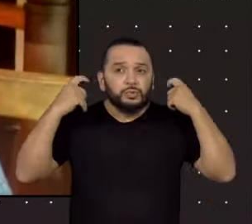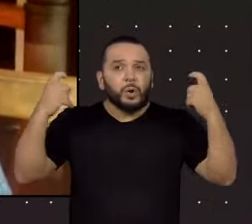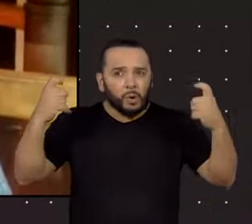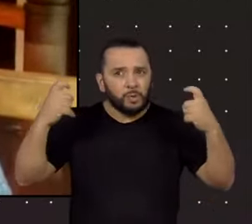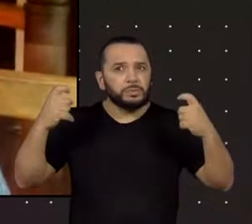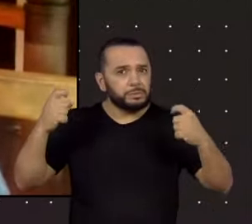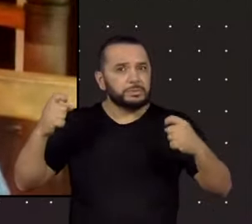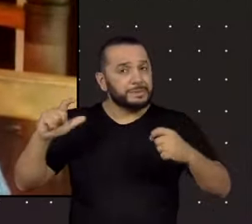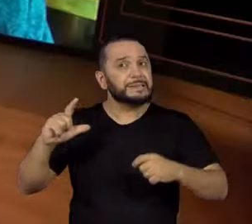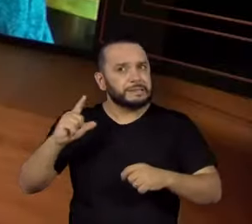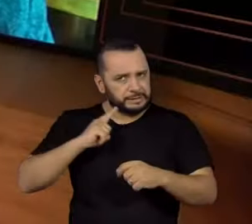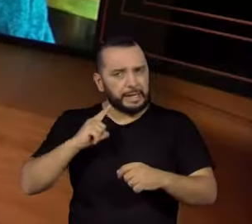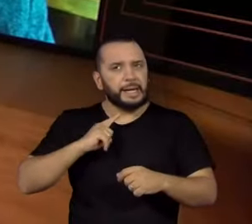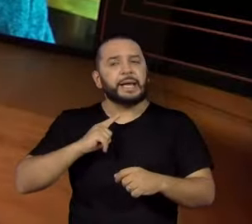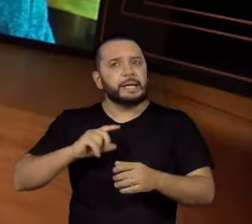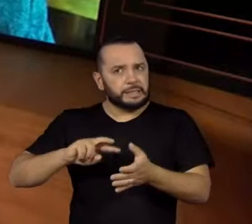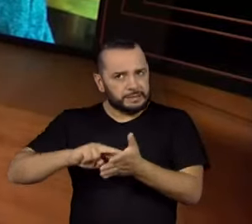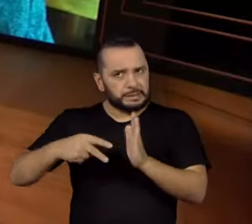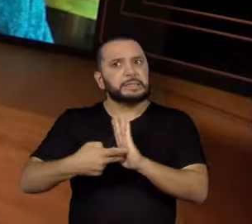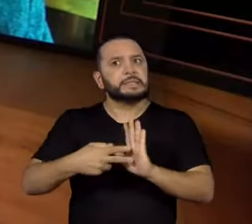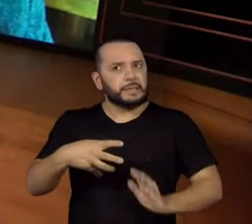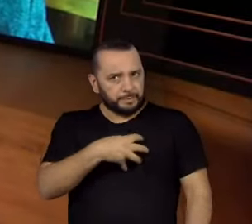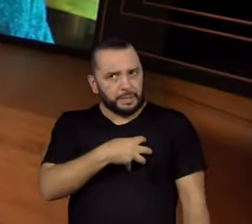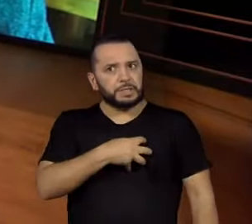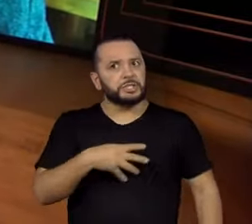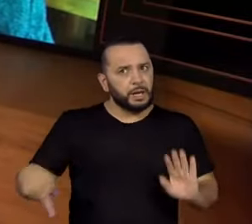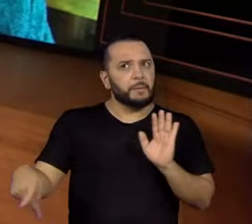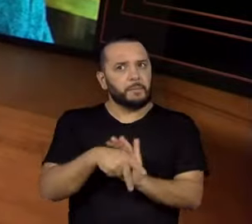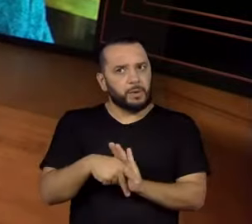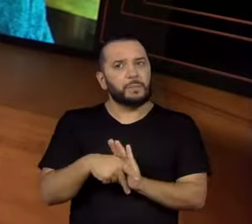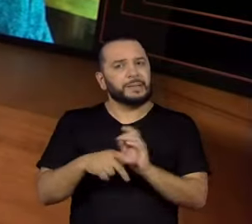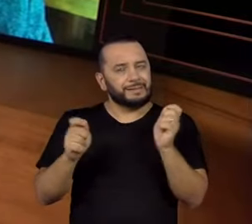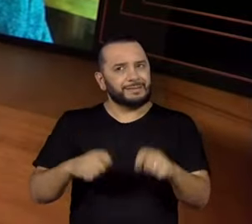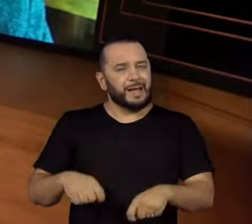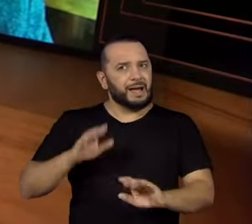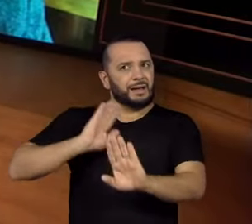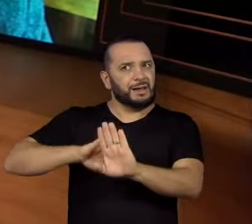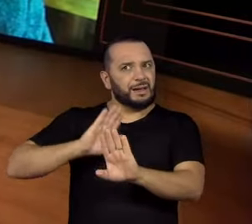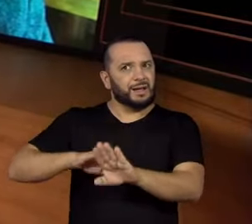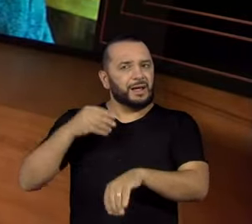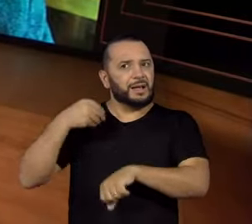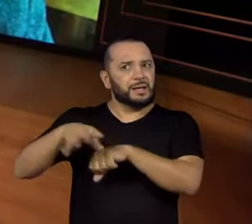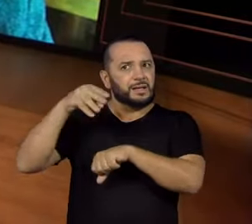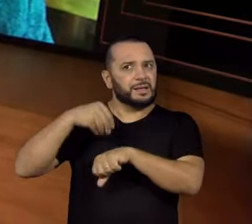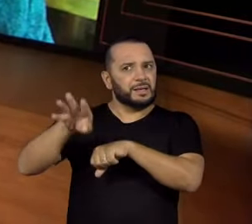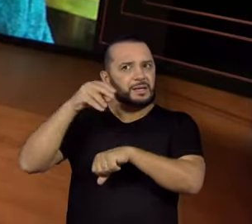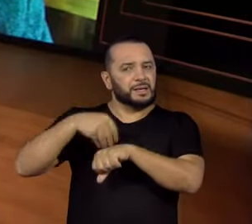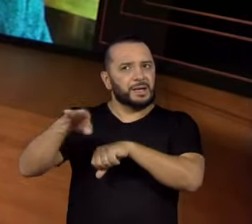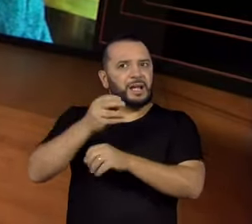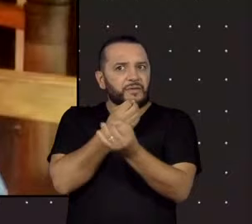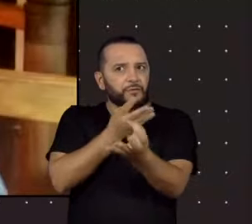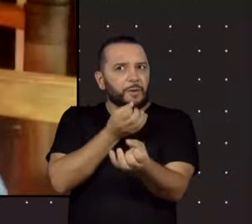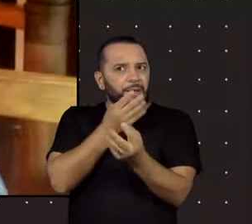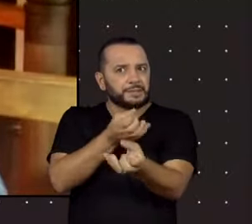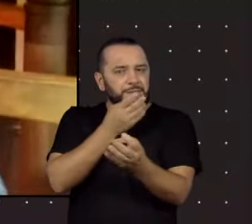uma semântica própria que pode perfeitamente passar informações através dele que não está nos outros componentes, não